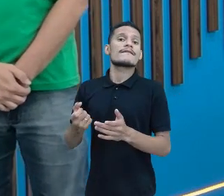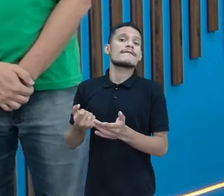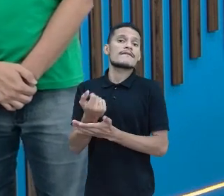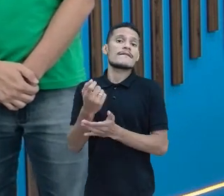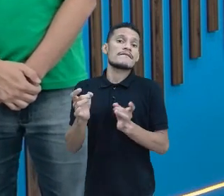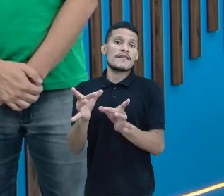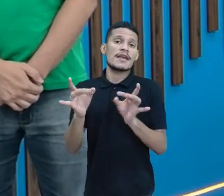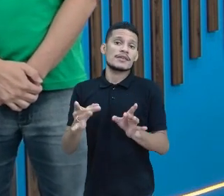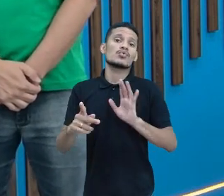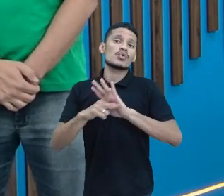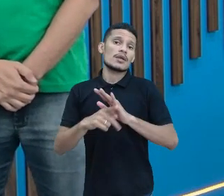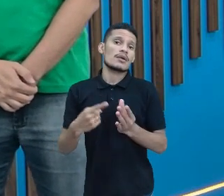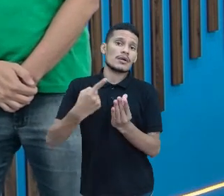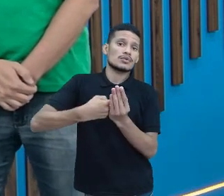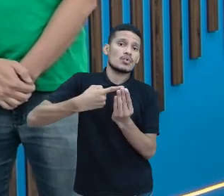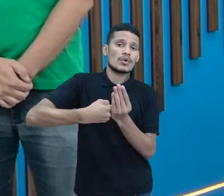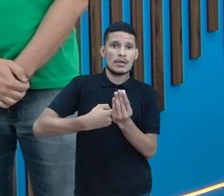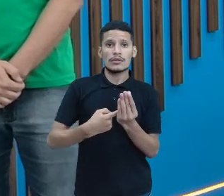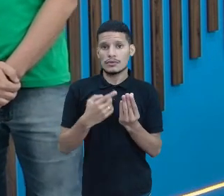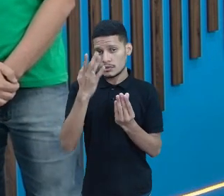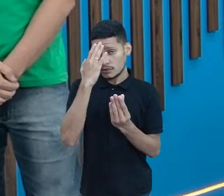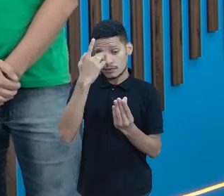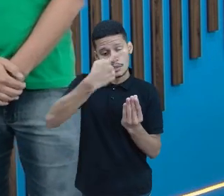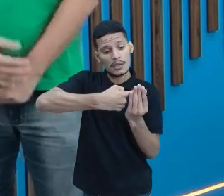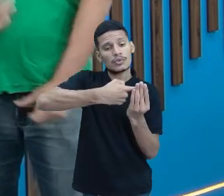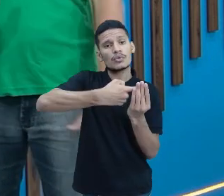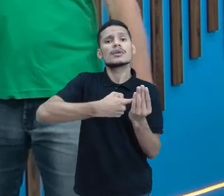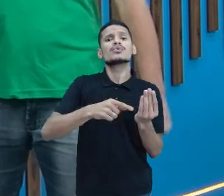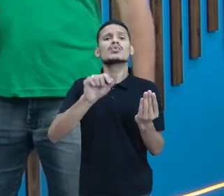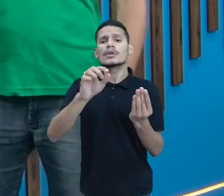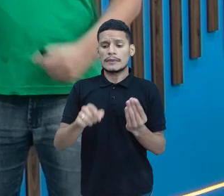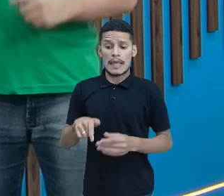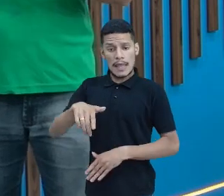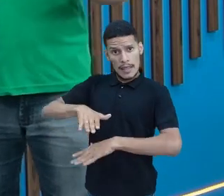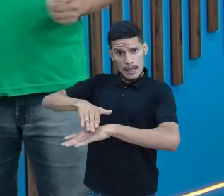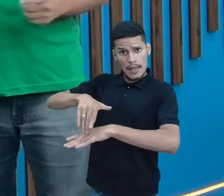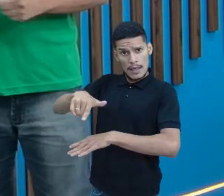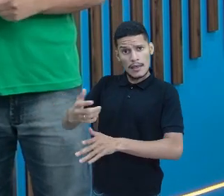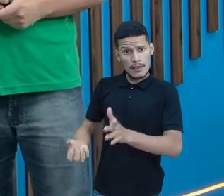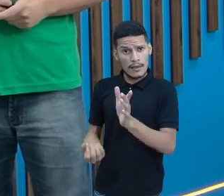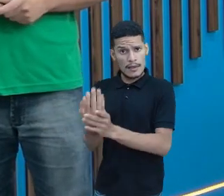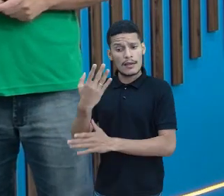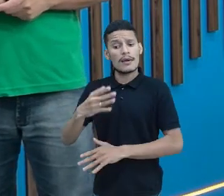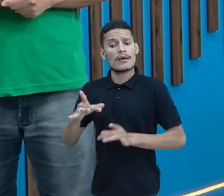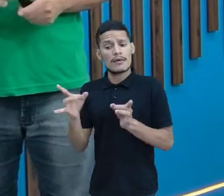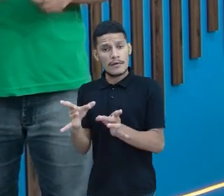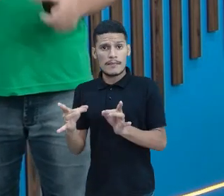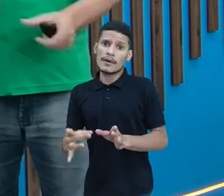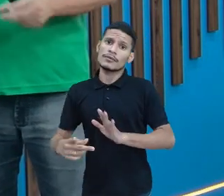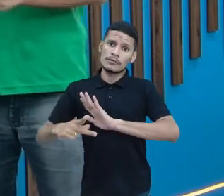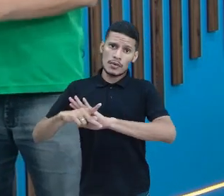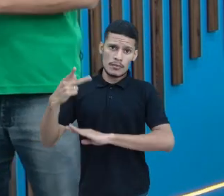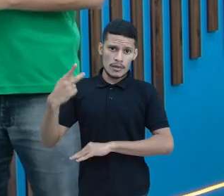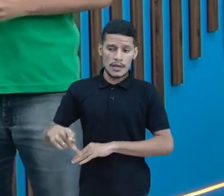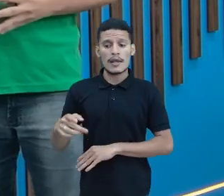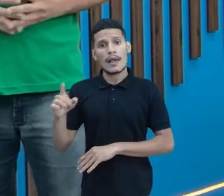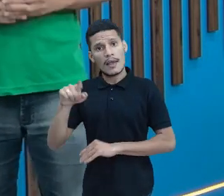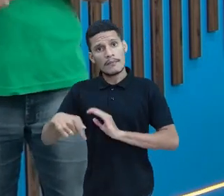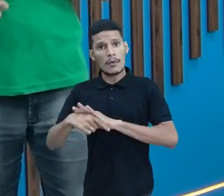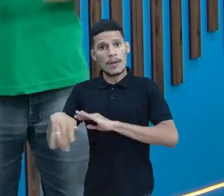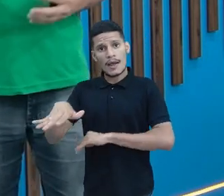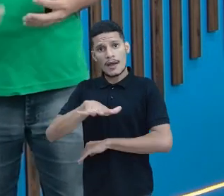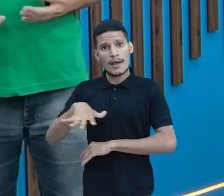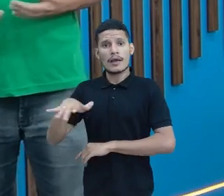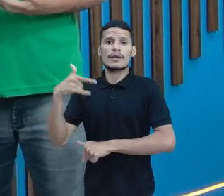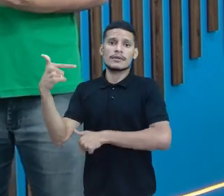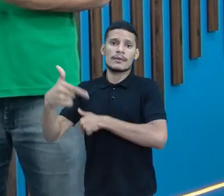quente. Tá? Então, ela resolveu, por conta própria, abrir um pequeno comércio e aí ela se insere no mundo